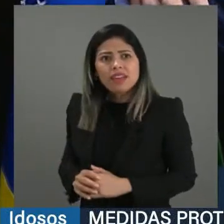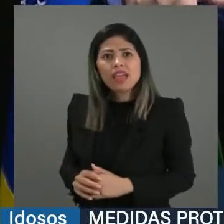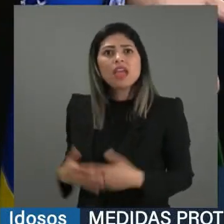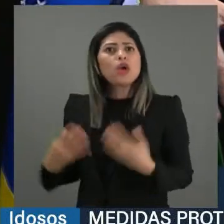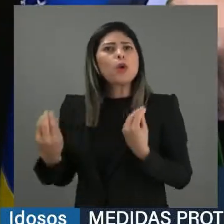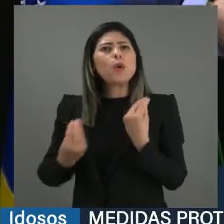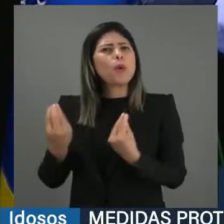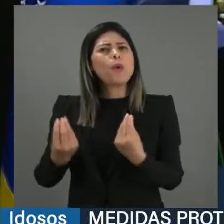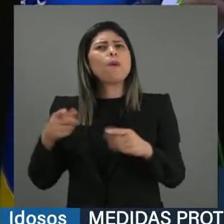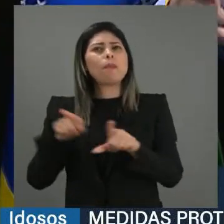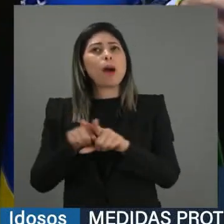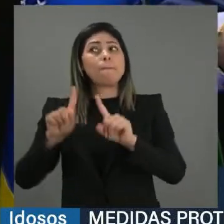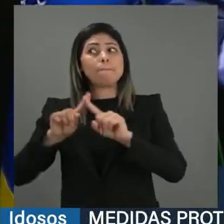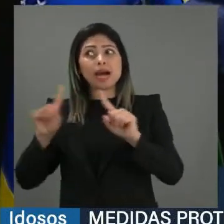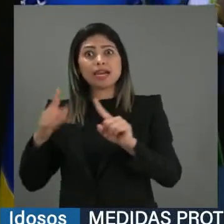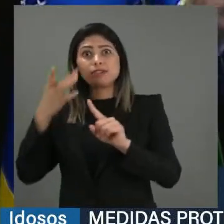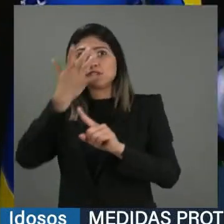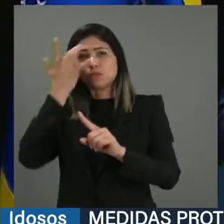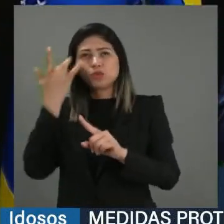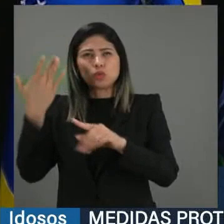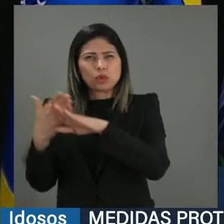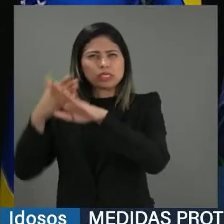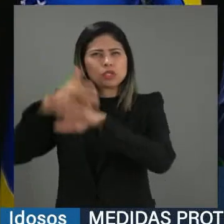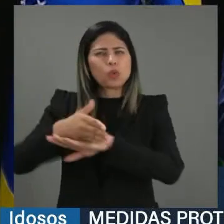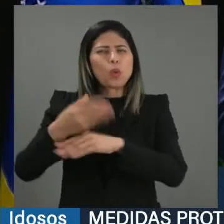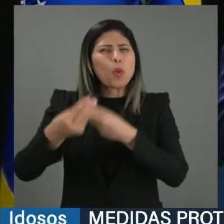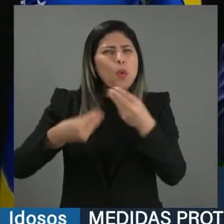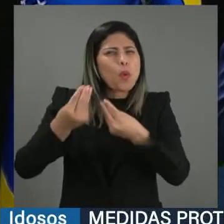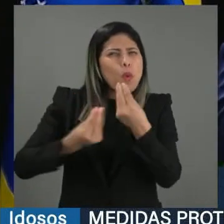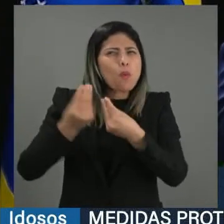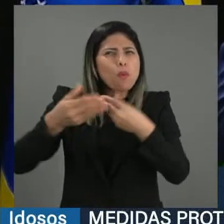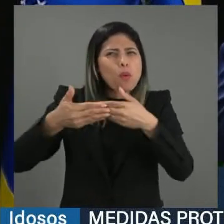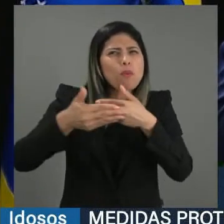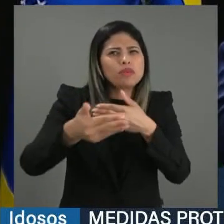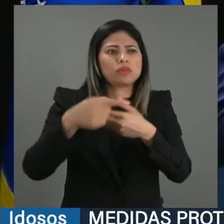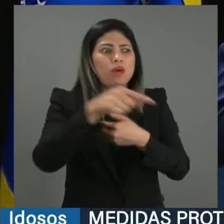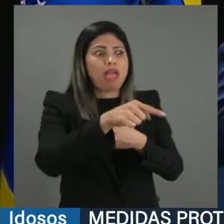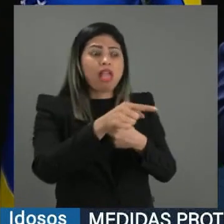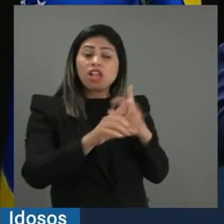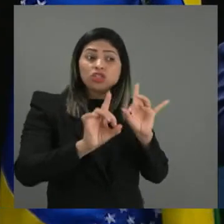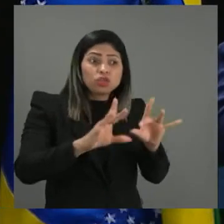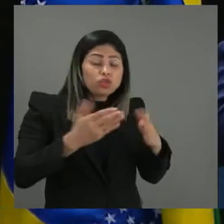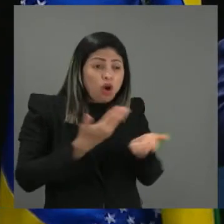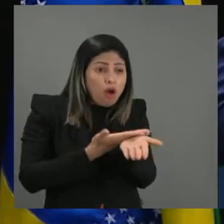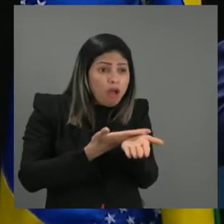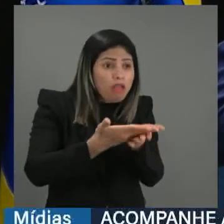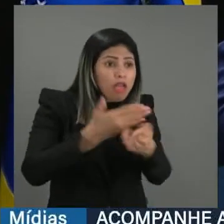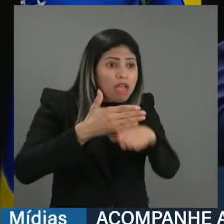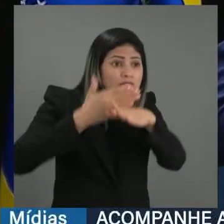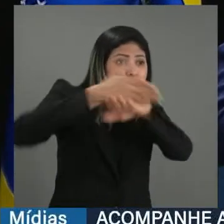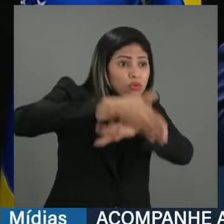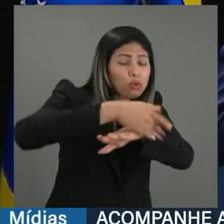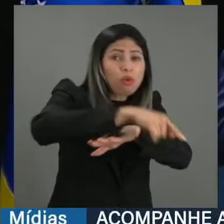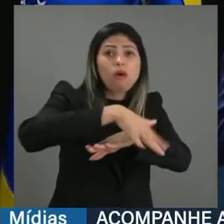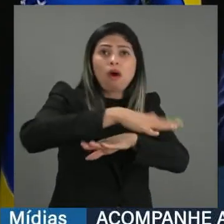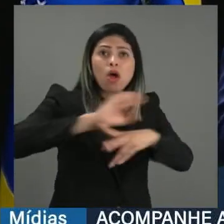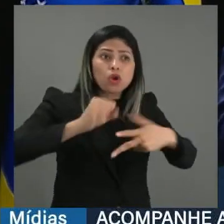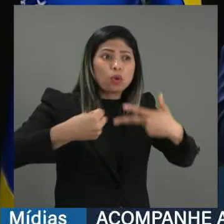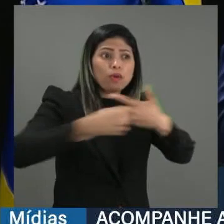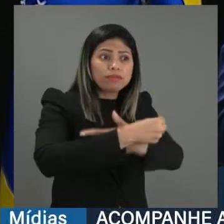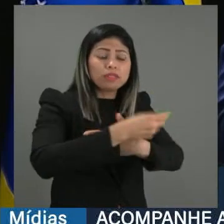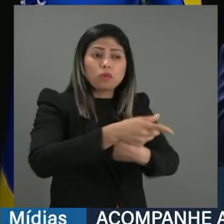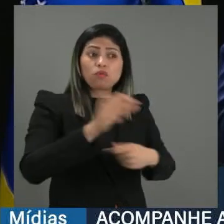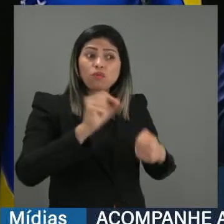entrou por curiosidade, não quebrou nada. está sendo humilhado, chamado de